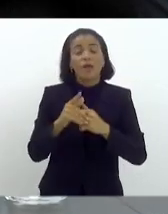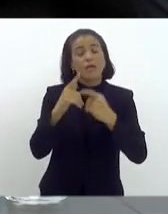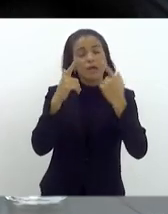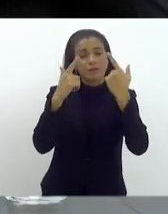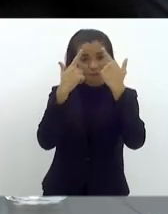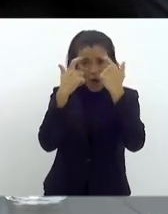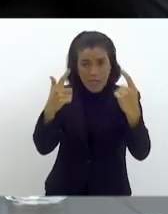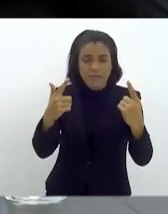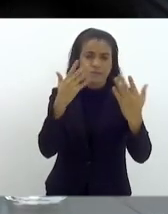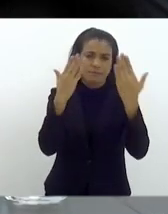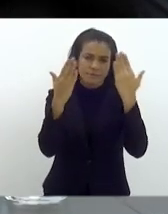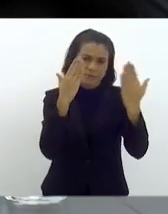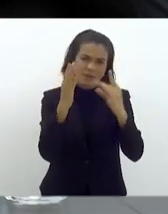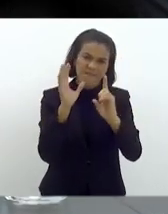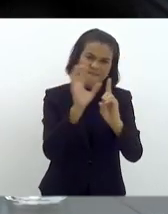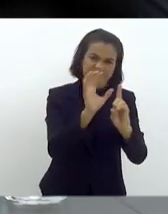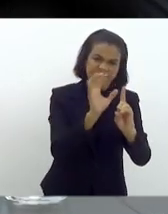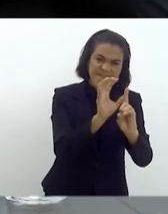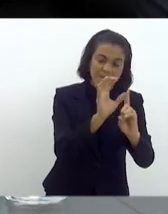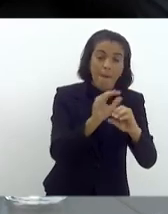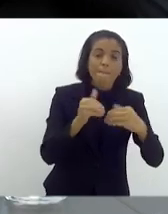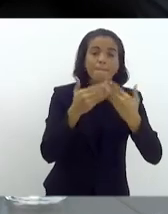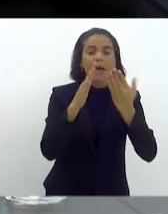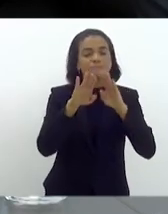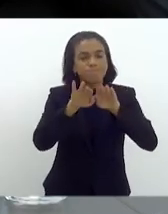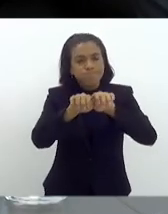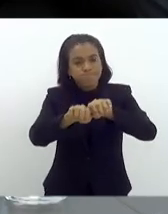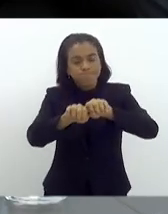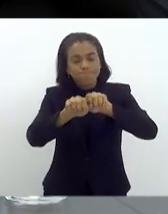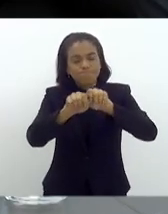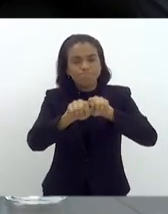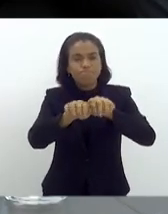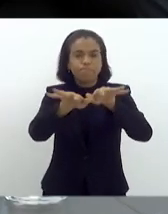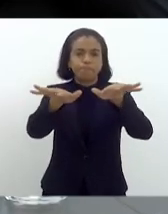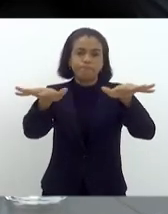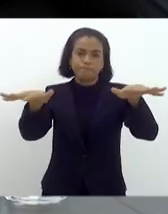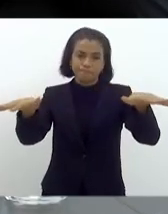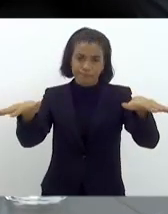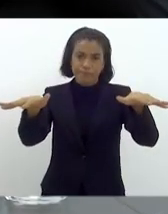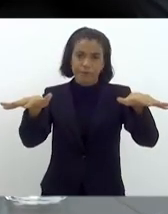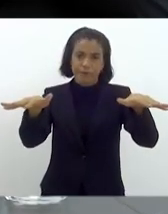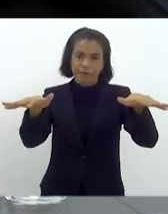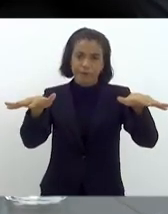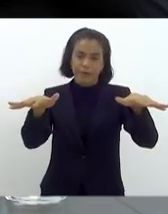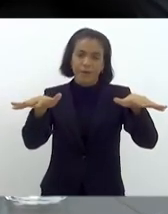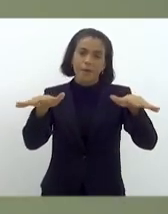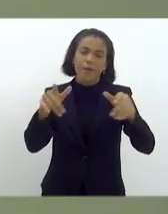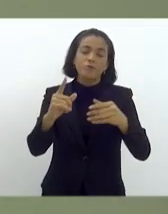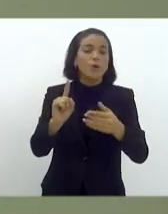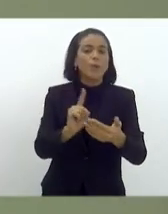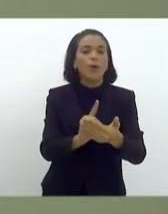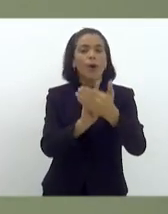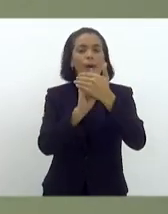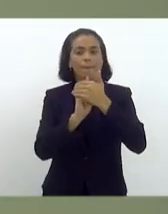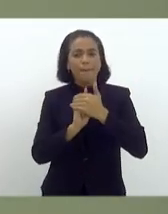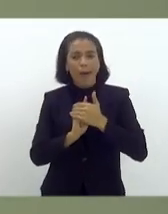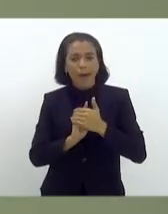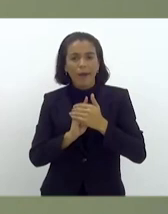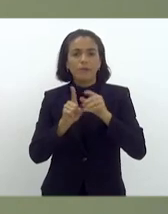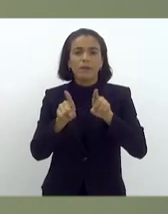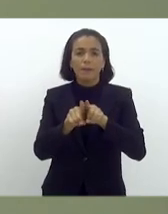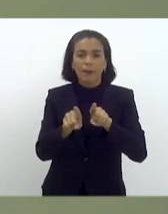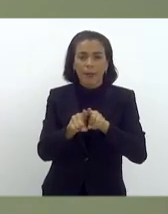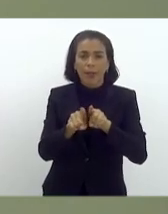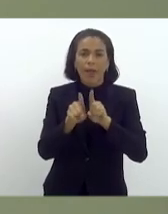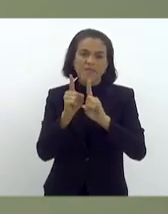violência psicológica ele se coloca aqui de forma mais Ampla né para colocar sobre o seu Amparo outras hipóteses que não